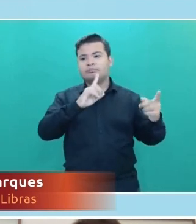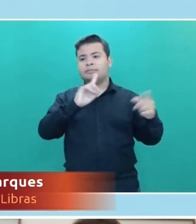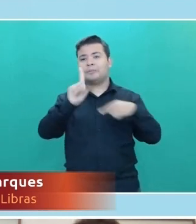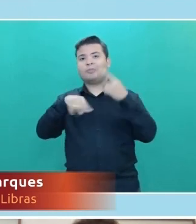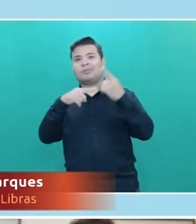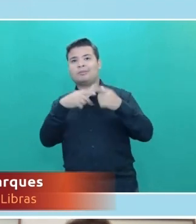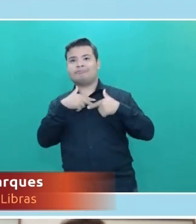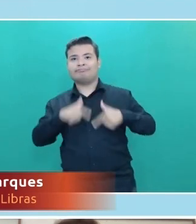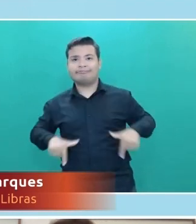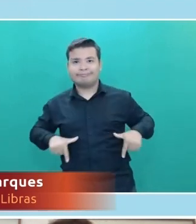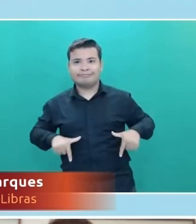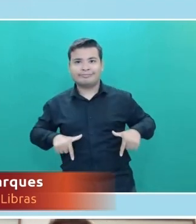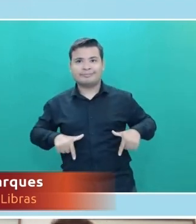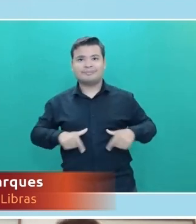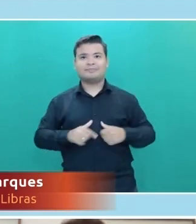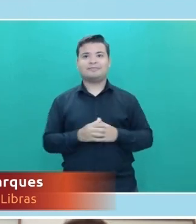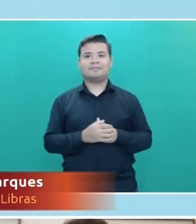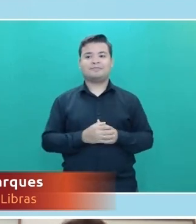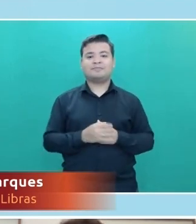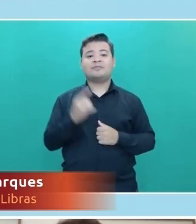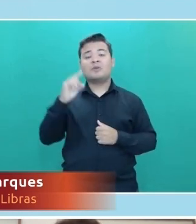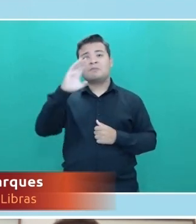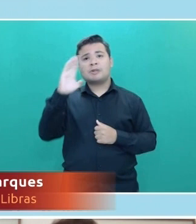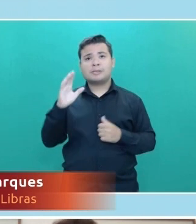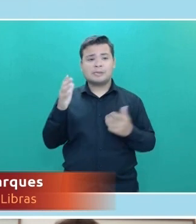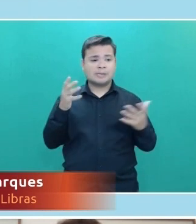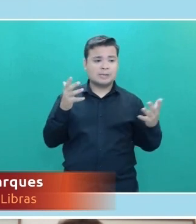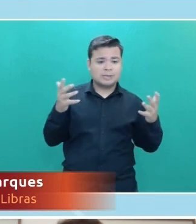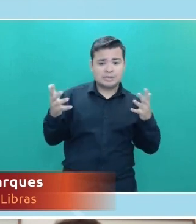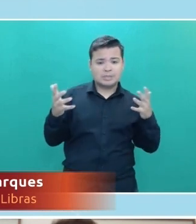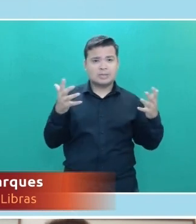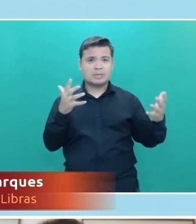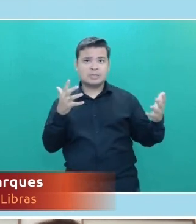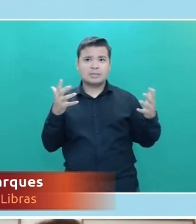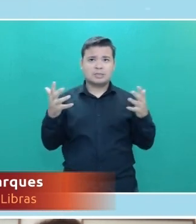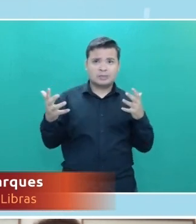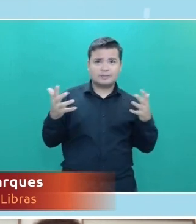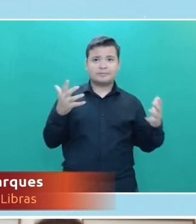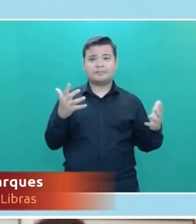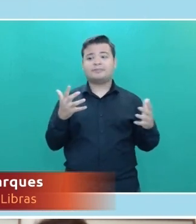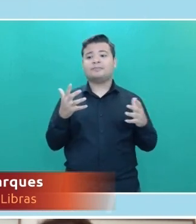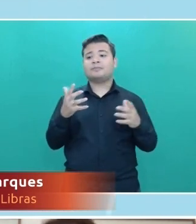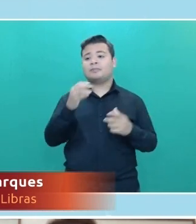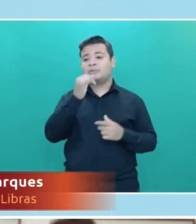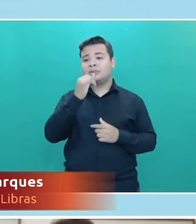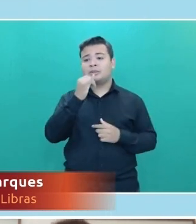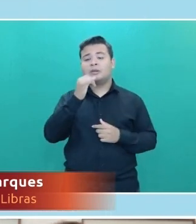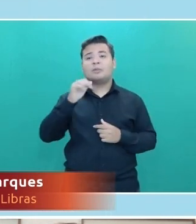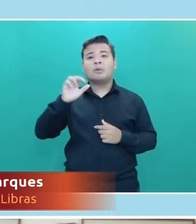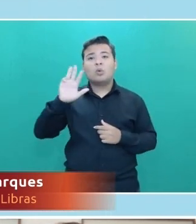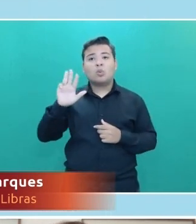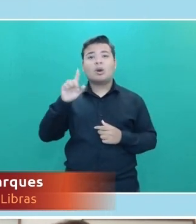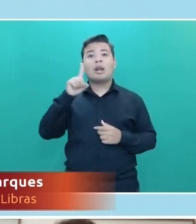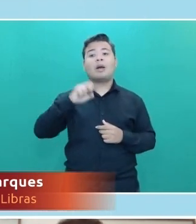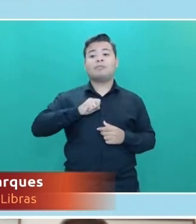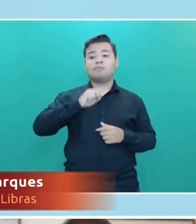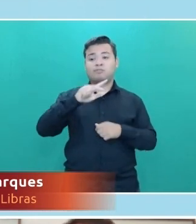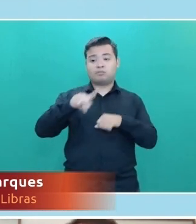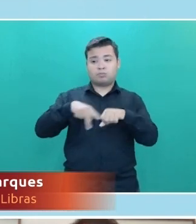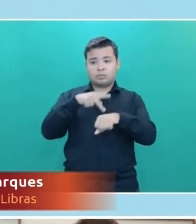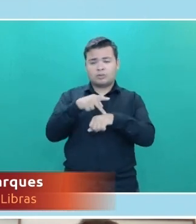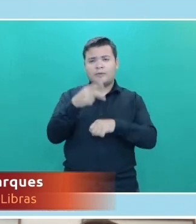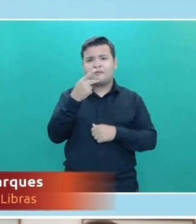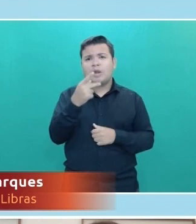Então, essa dubiedade nas declarações, o Lula em Portugal agora disse que não foi bem isso que